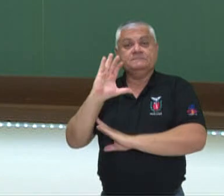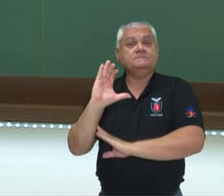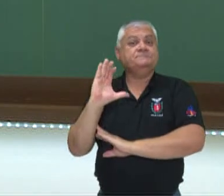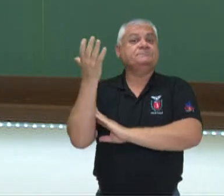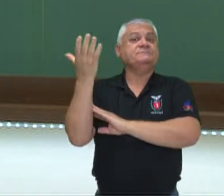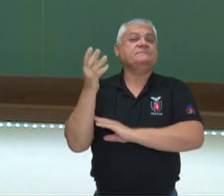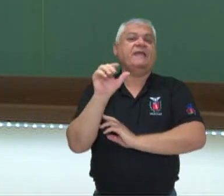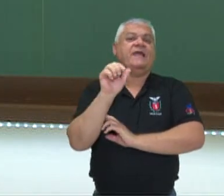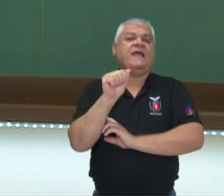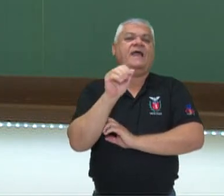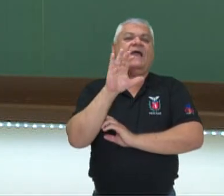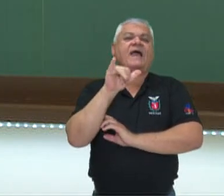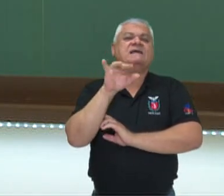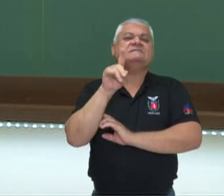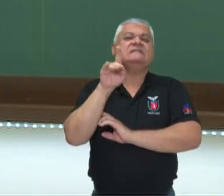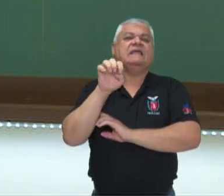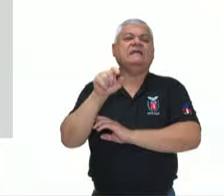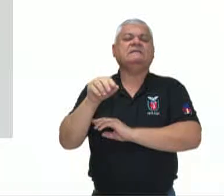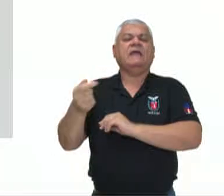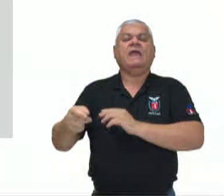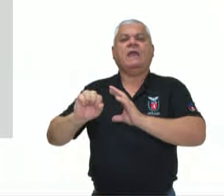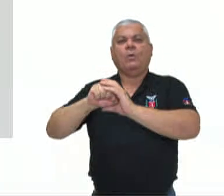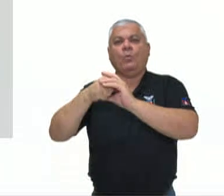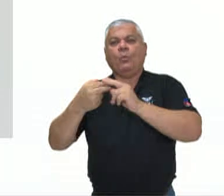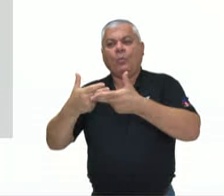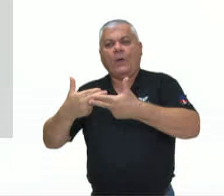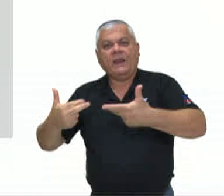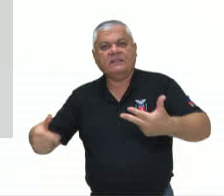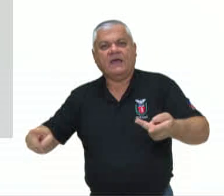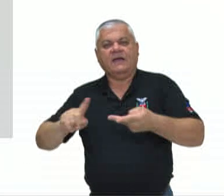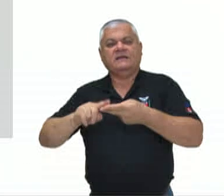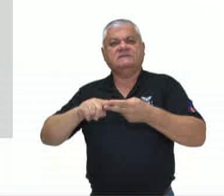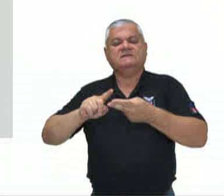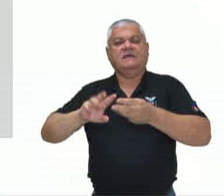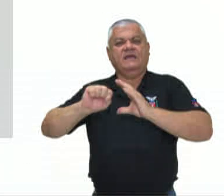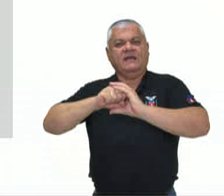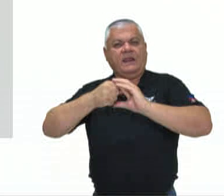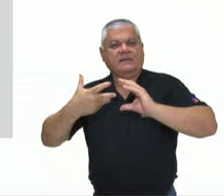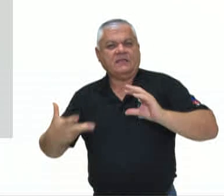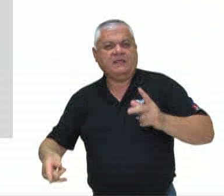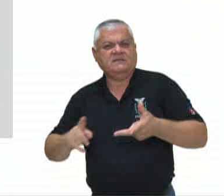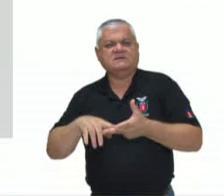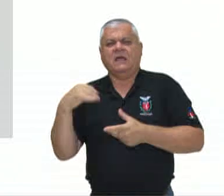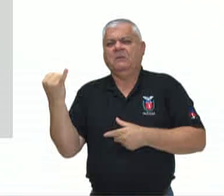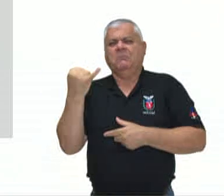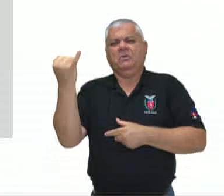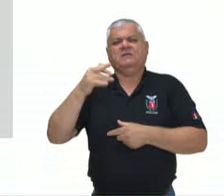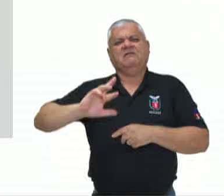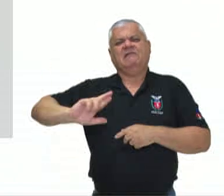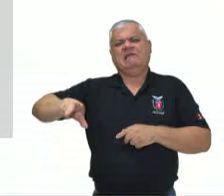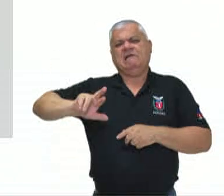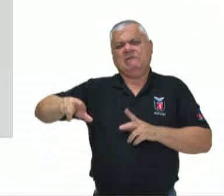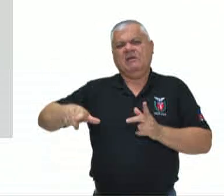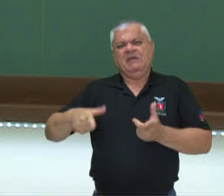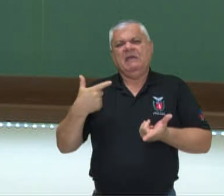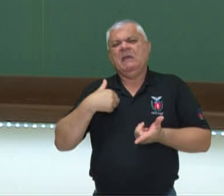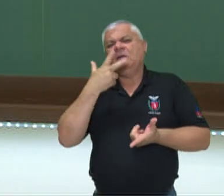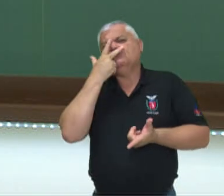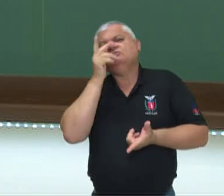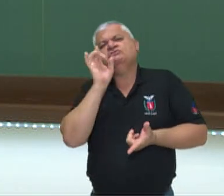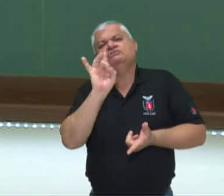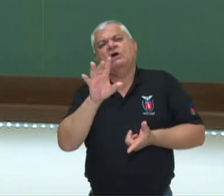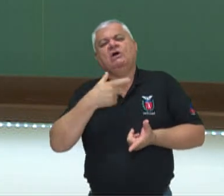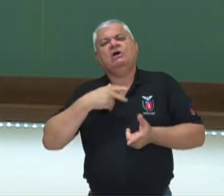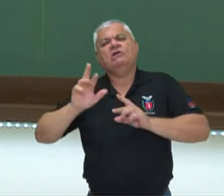são os atributos, as características que não são tão importantes assim, tá? Que